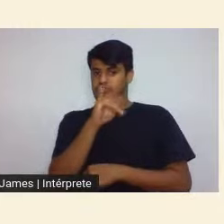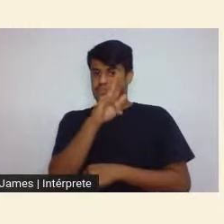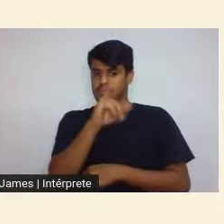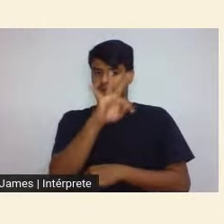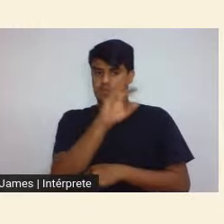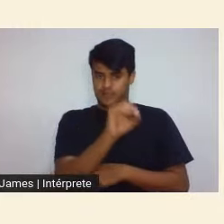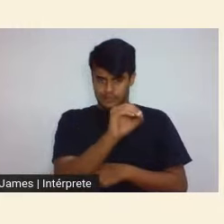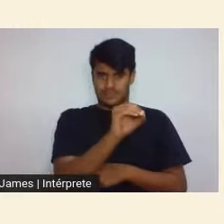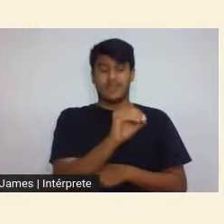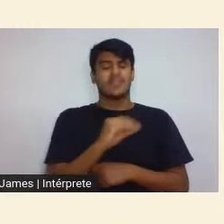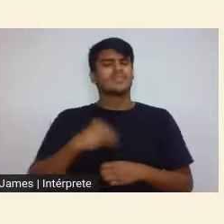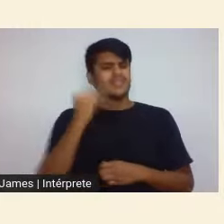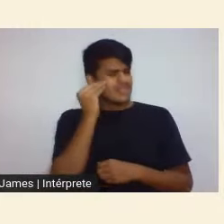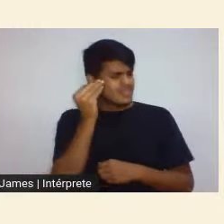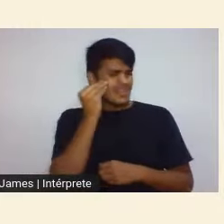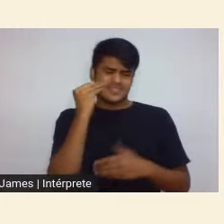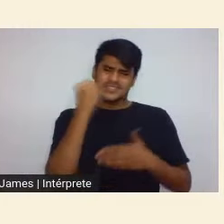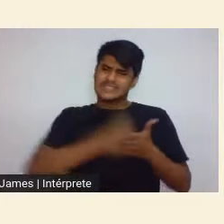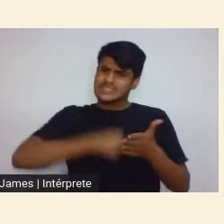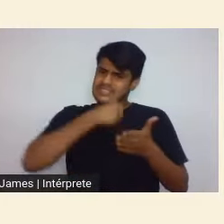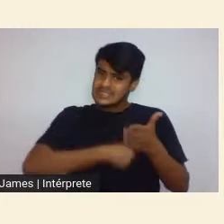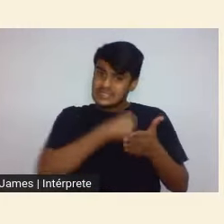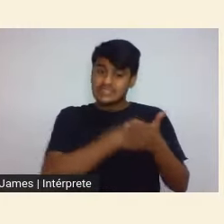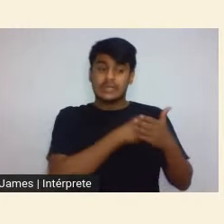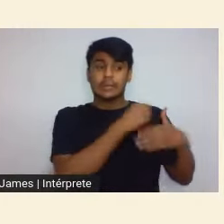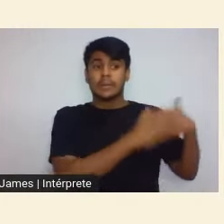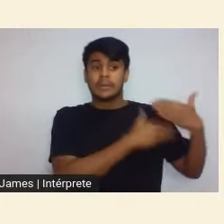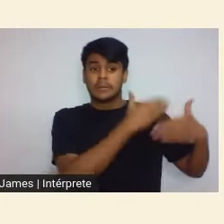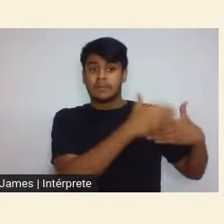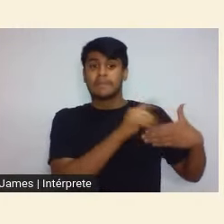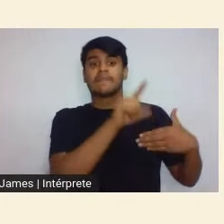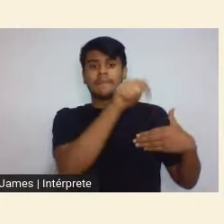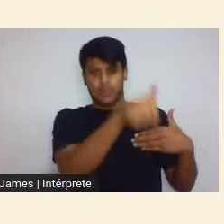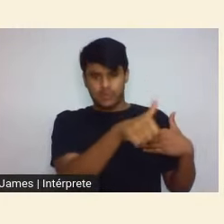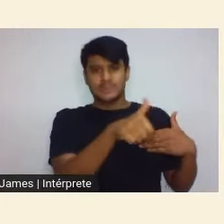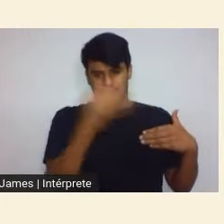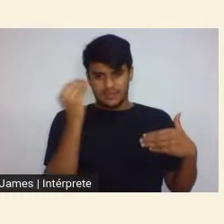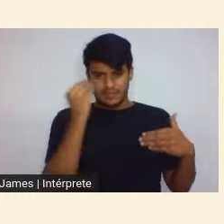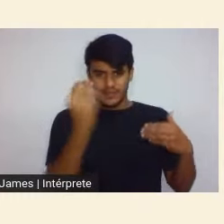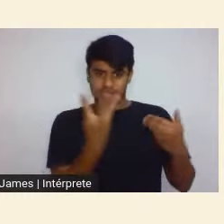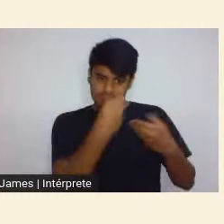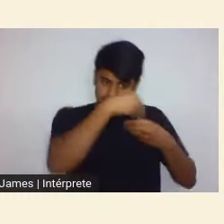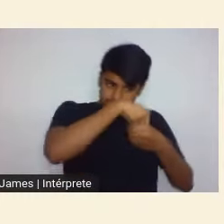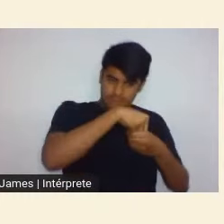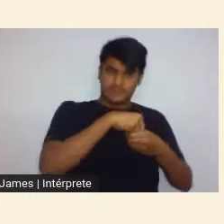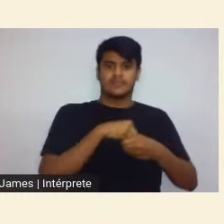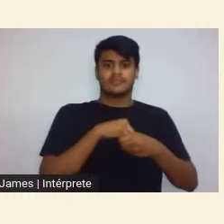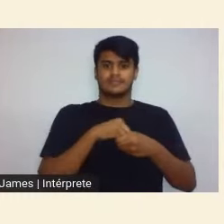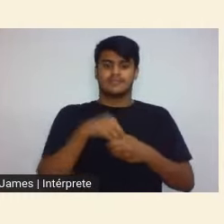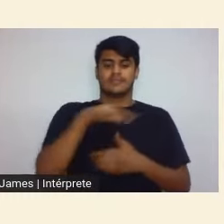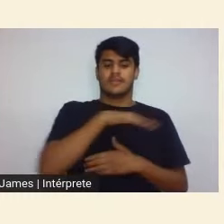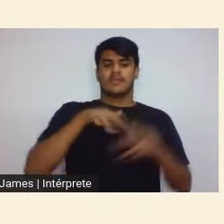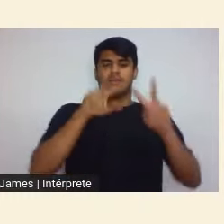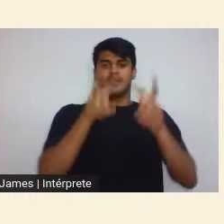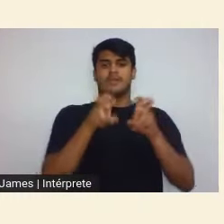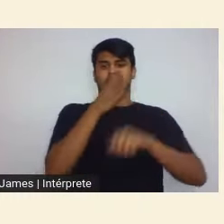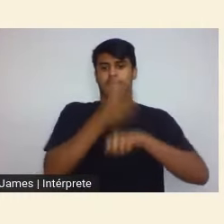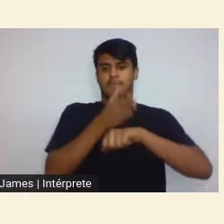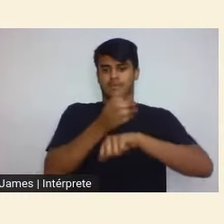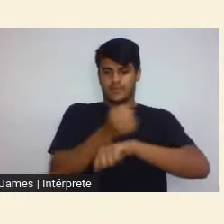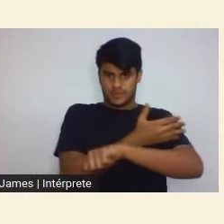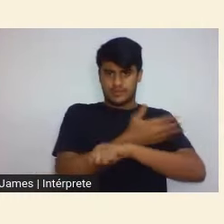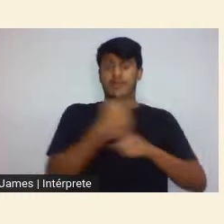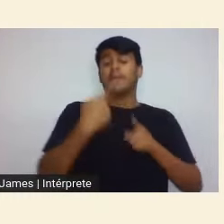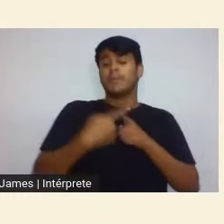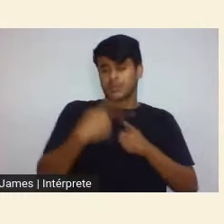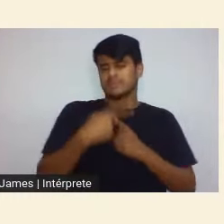toda forma, né, mais tarde, se incluir dentro da narrativa modernista, é porque ele